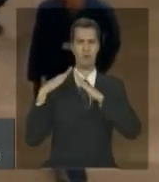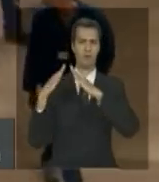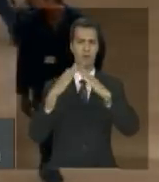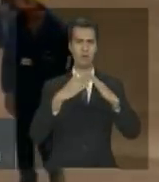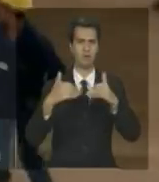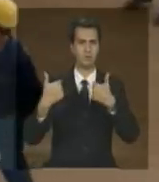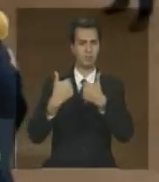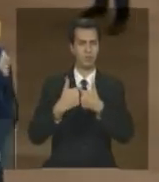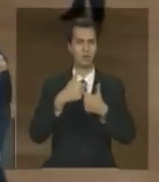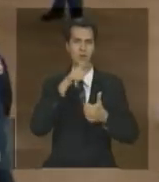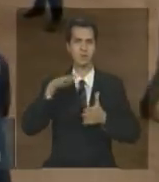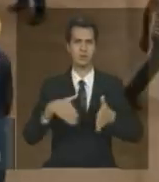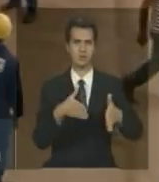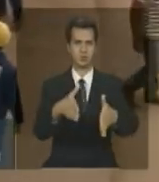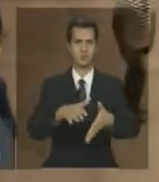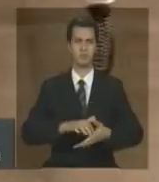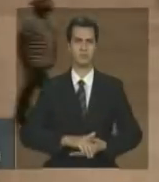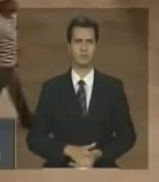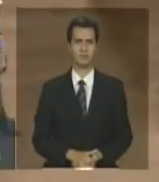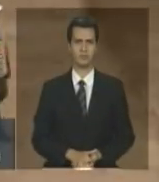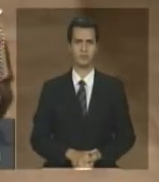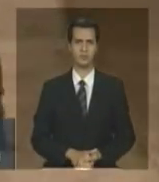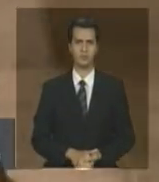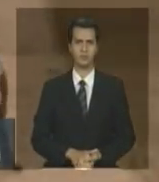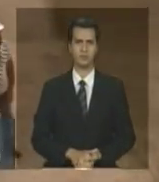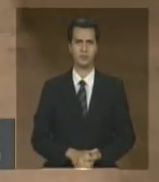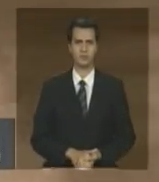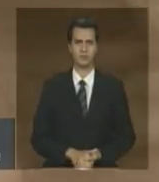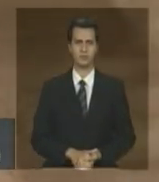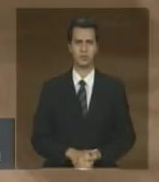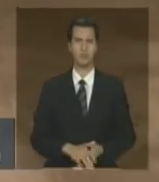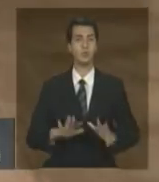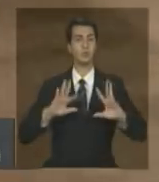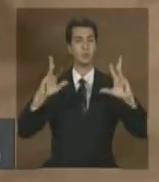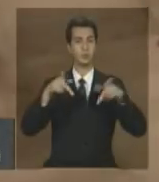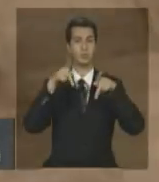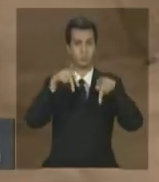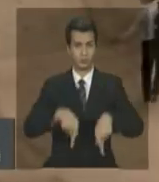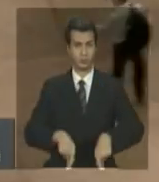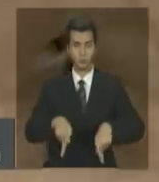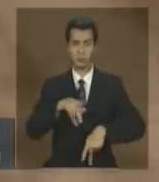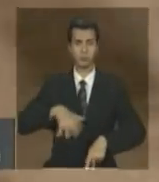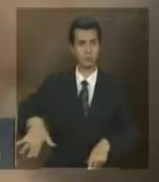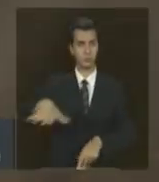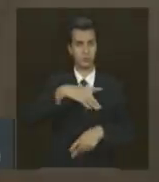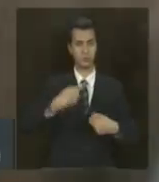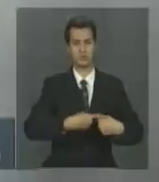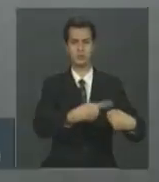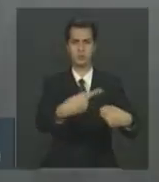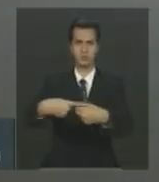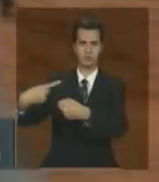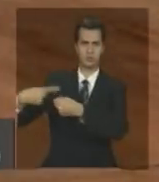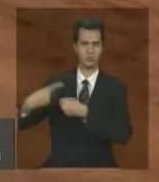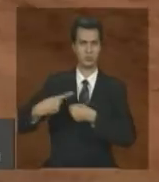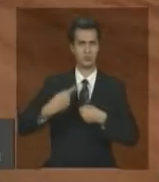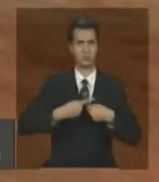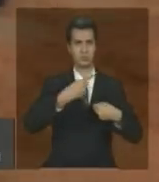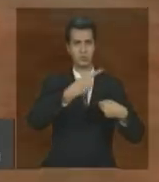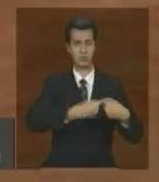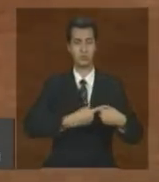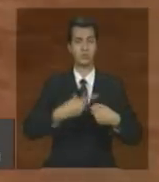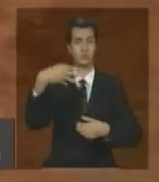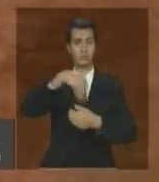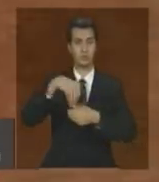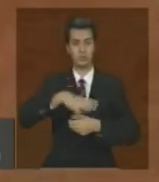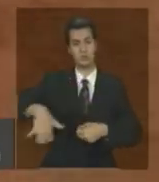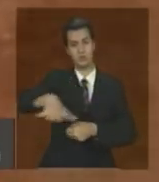rios. E a população em geral desses municípios que fazem parte do